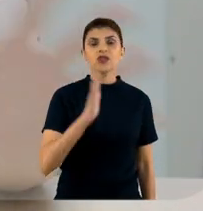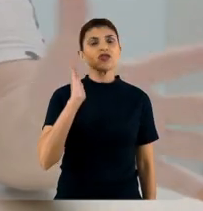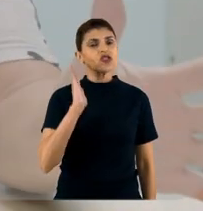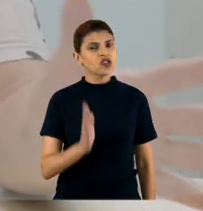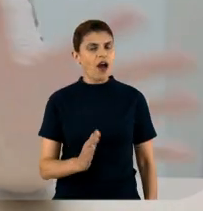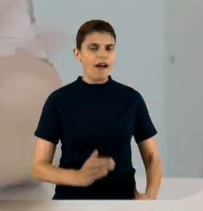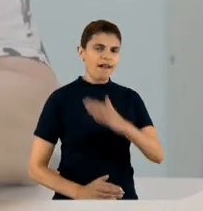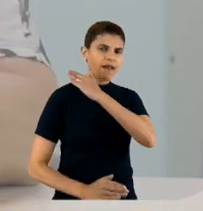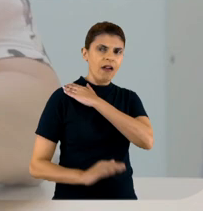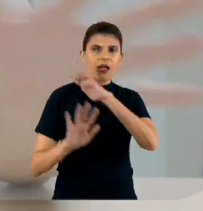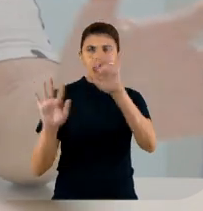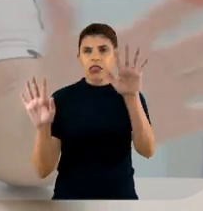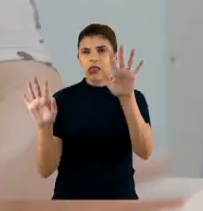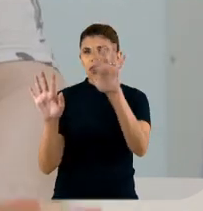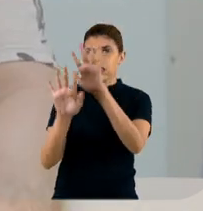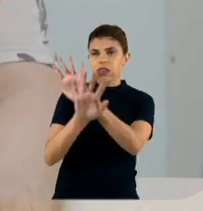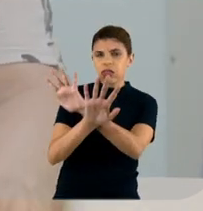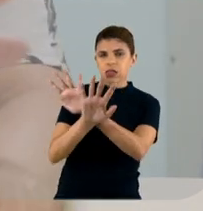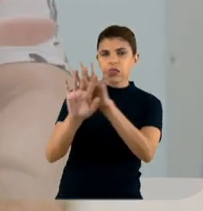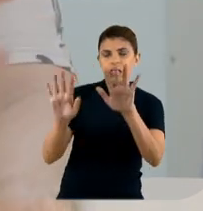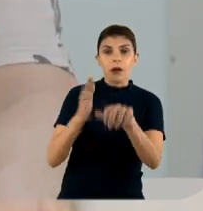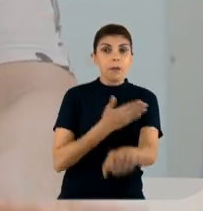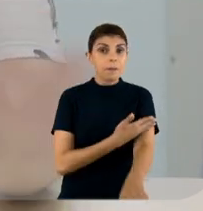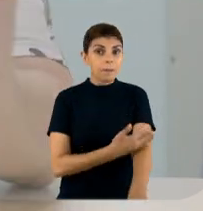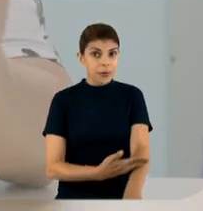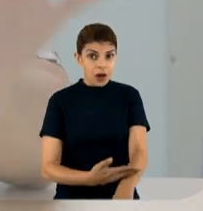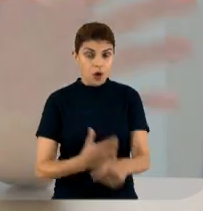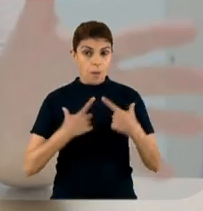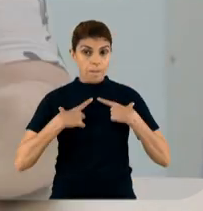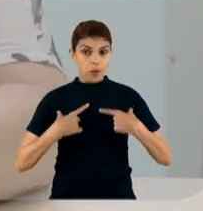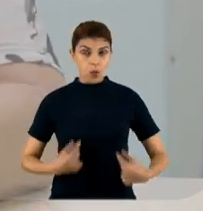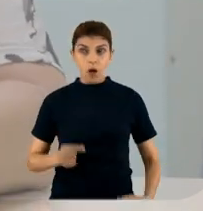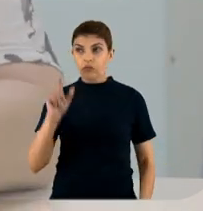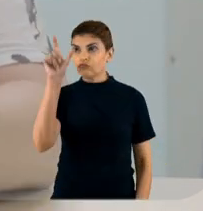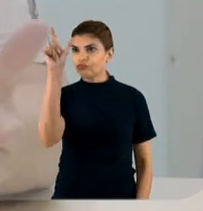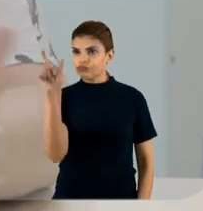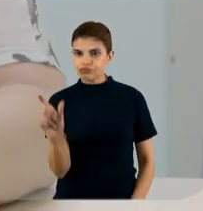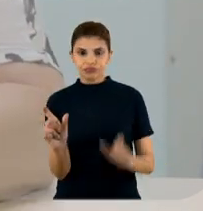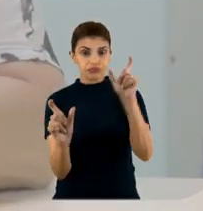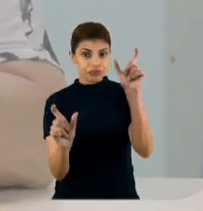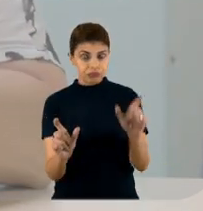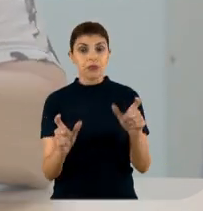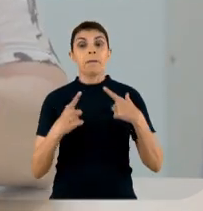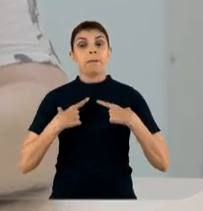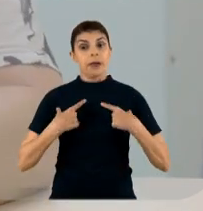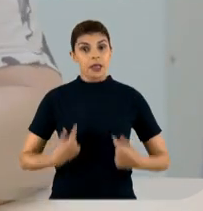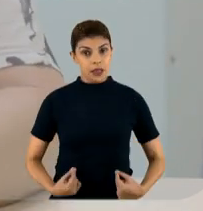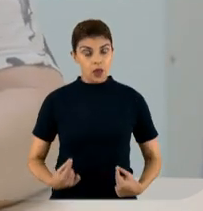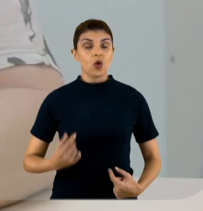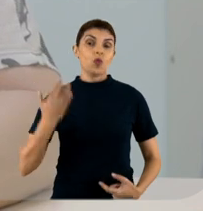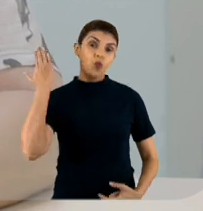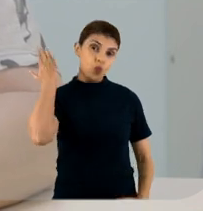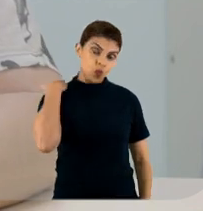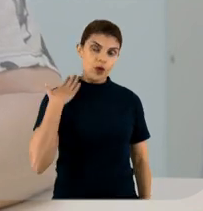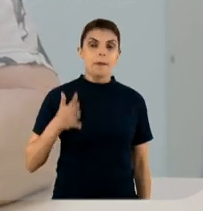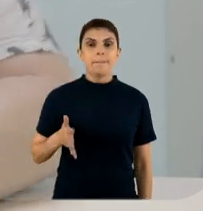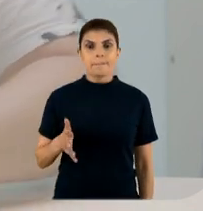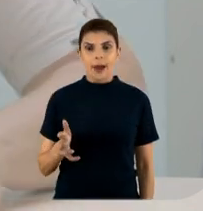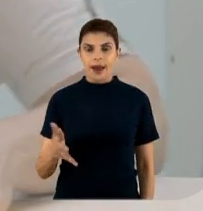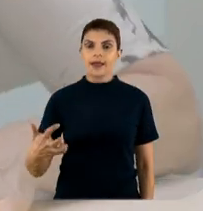infiltrado alveolar né com o pumão ficando branquinho que isso também pode ser pneumonia bacteriana pode ser qualquer outro tipo de